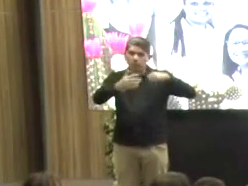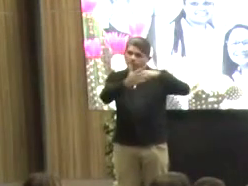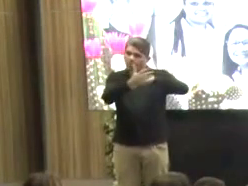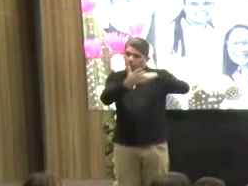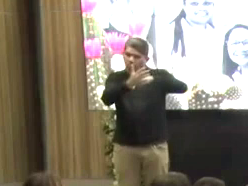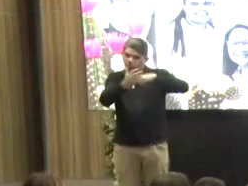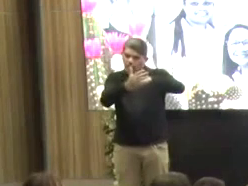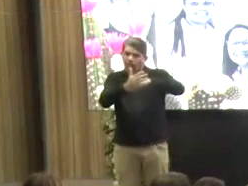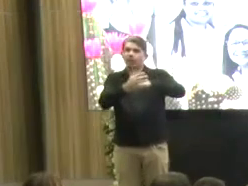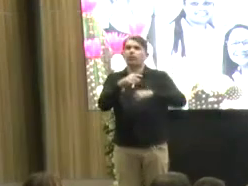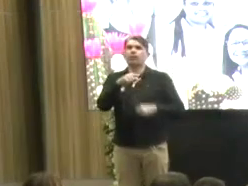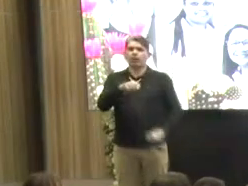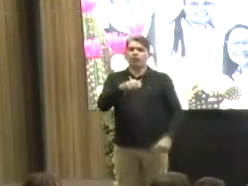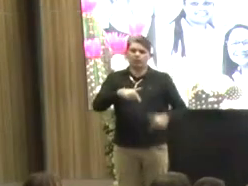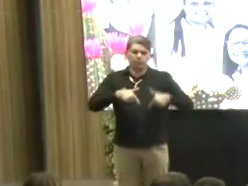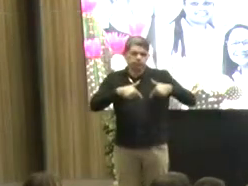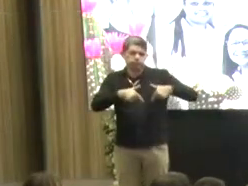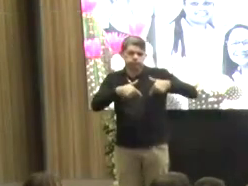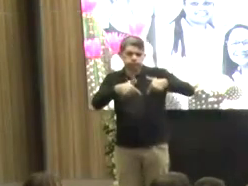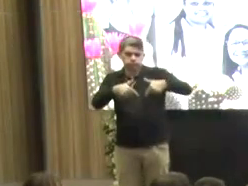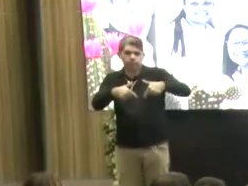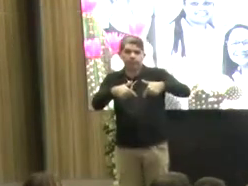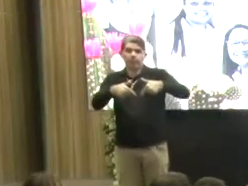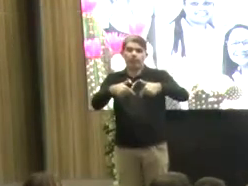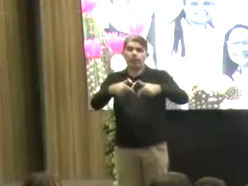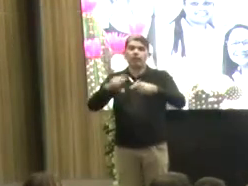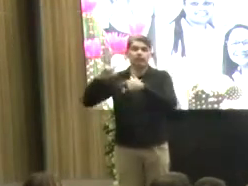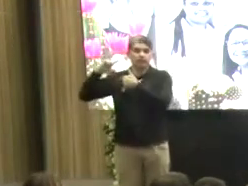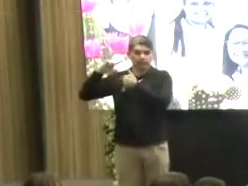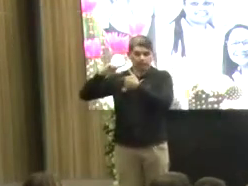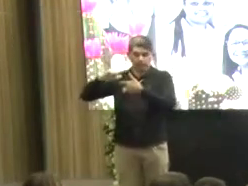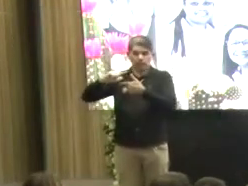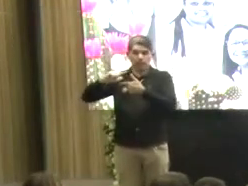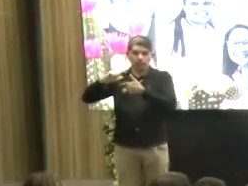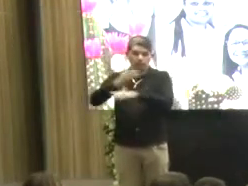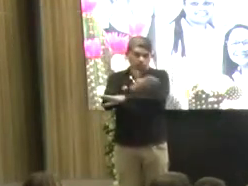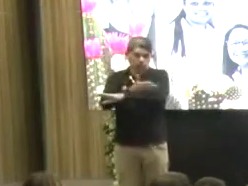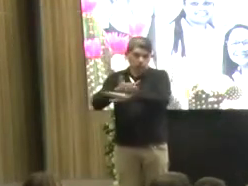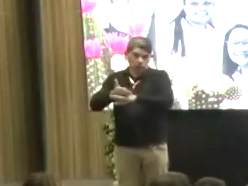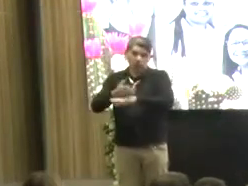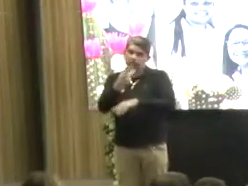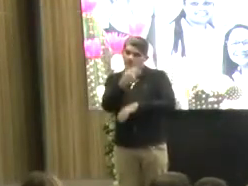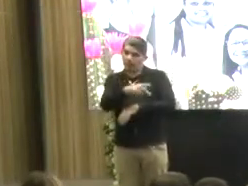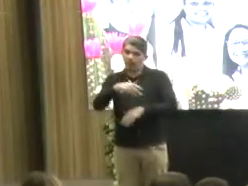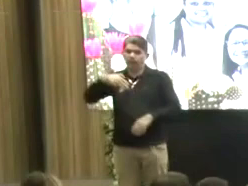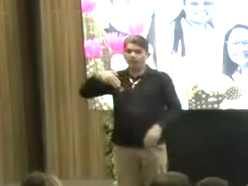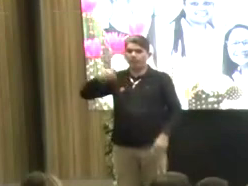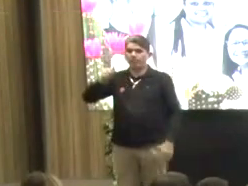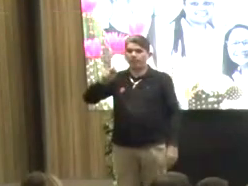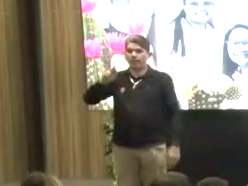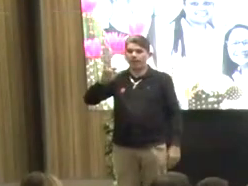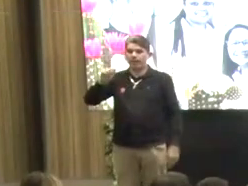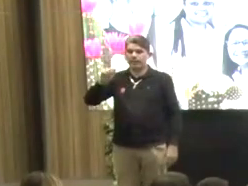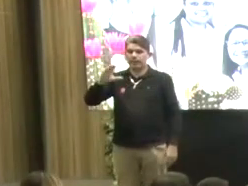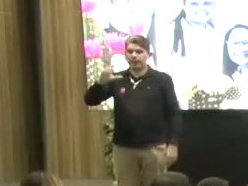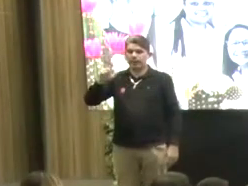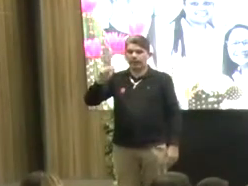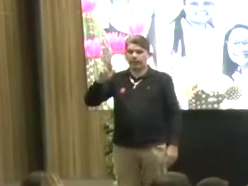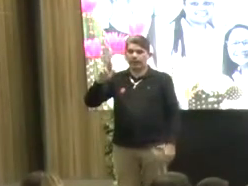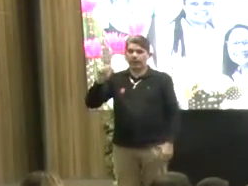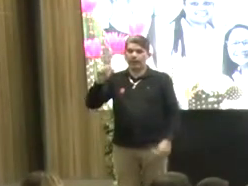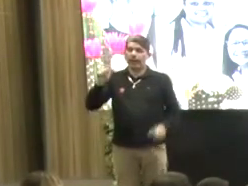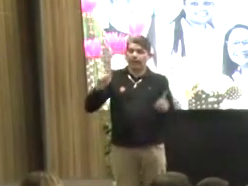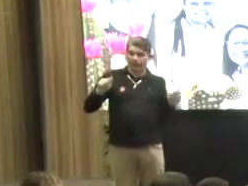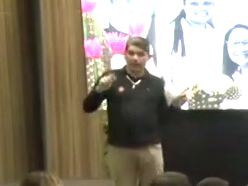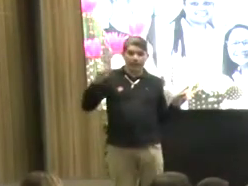lutar, que aí é uma tradição da professora Maria Clara, que tem produção nesse sentido, e sempre foi militante política envolvida, né? Pelo que eu